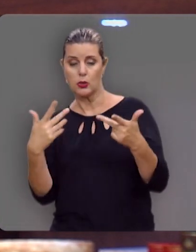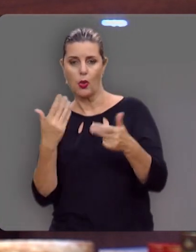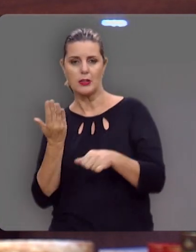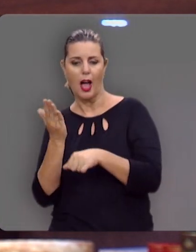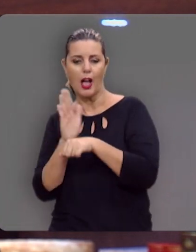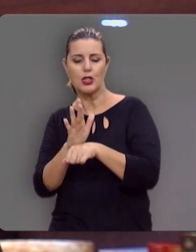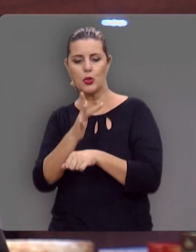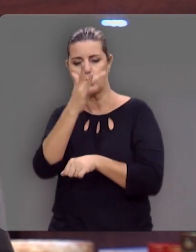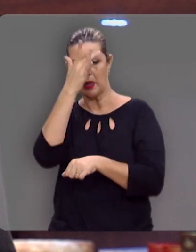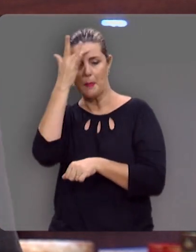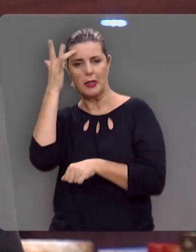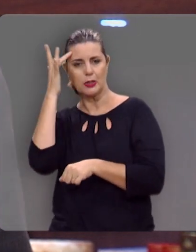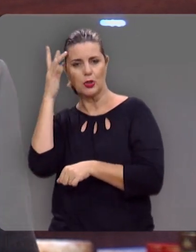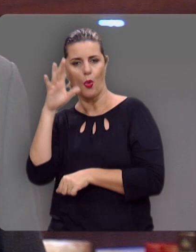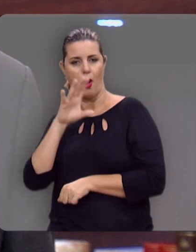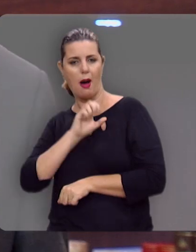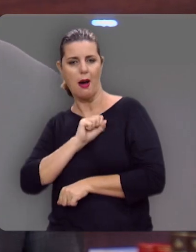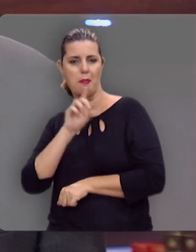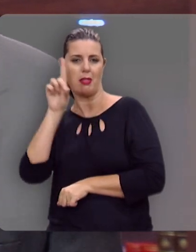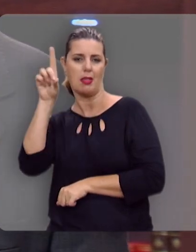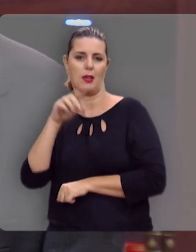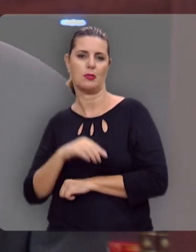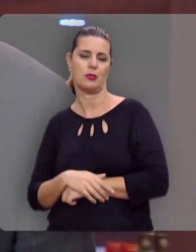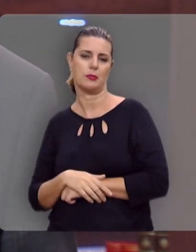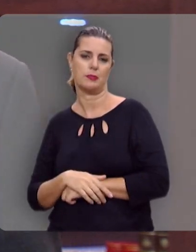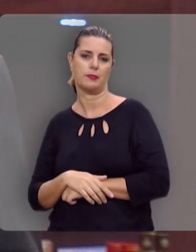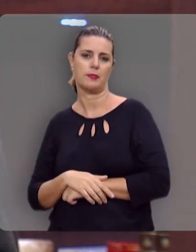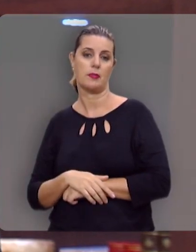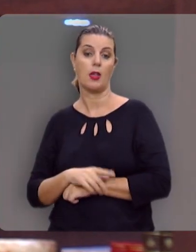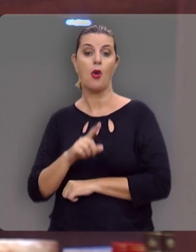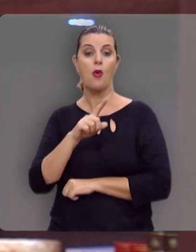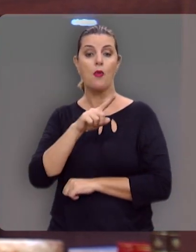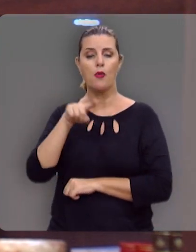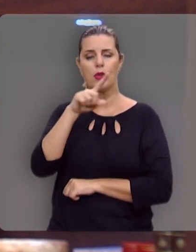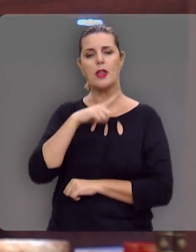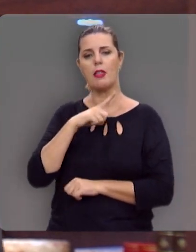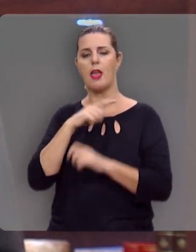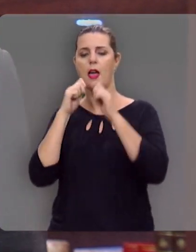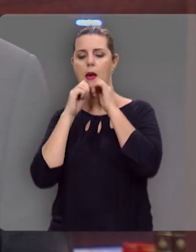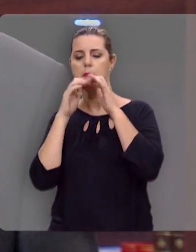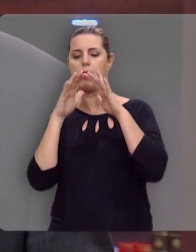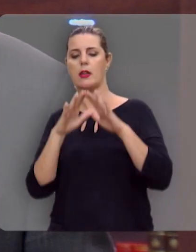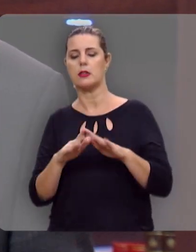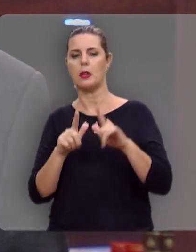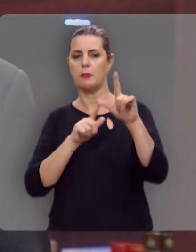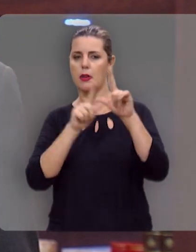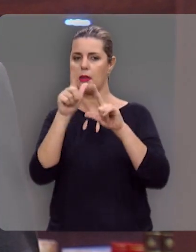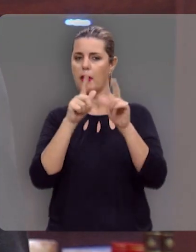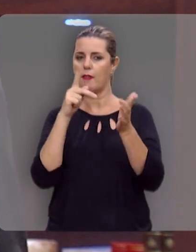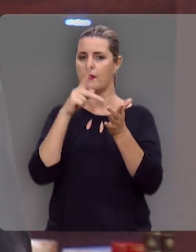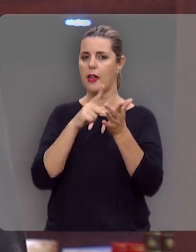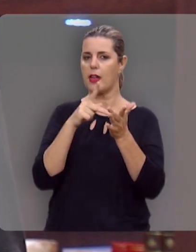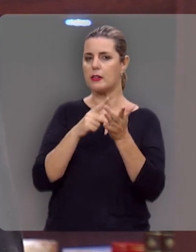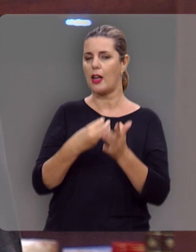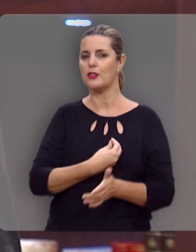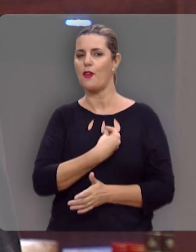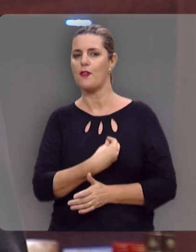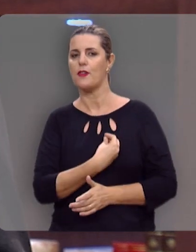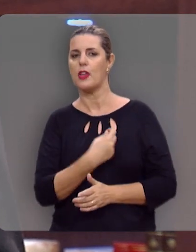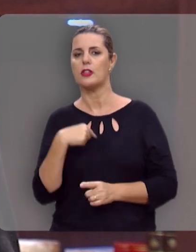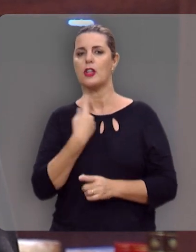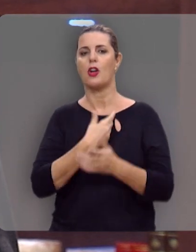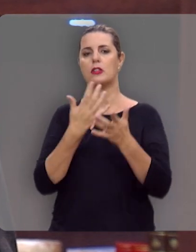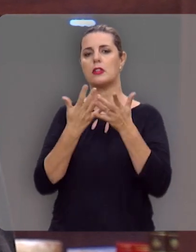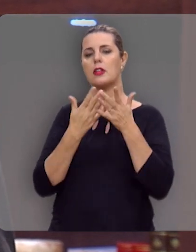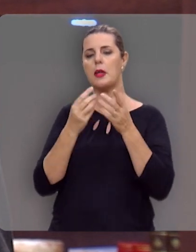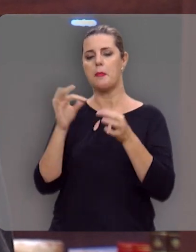as coisas cooperam para o bem daqueles que amam a Deus. Amém. Você que tem sido abençoado pelo nosso programa Verdade e Vida,